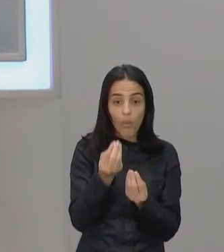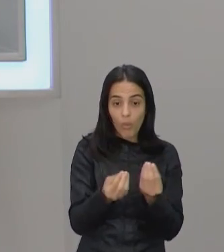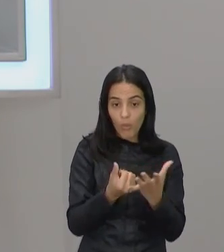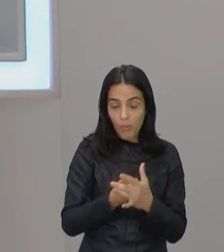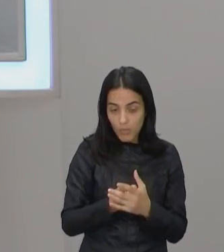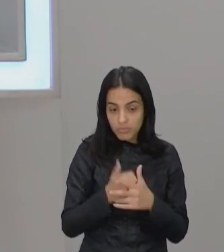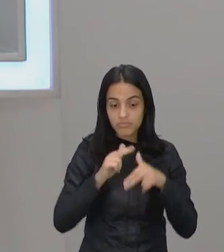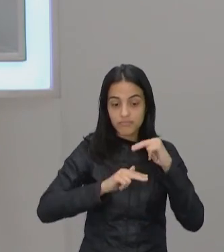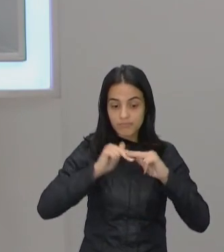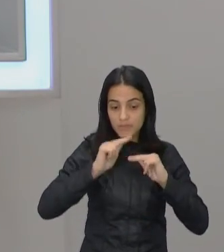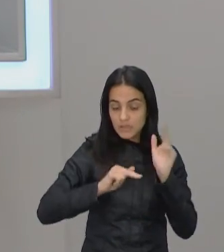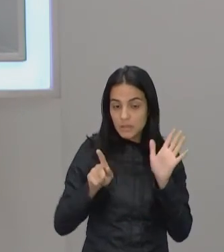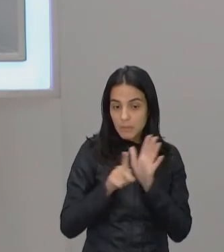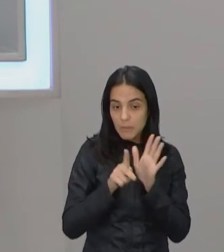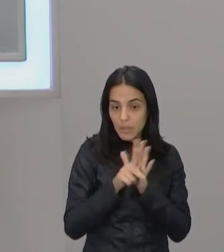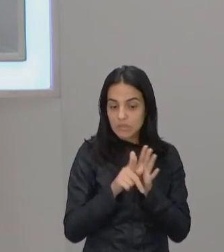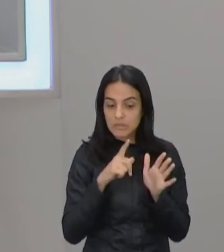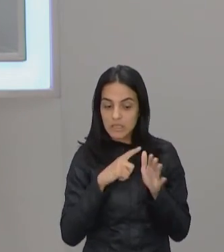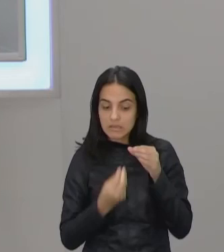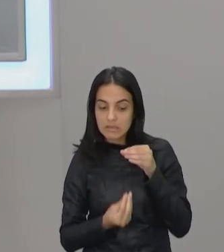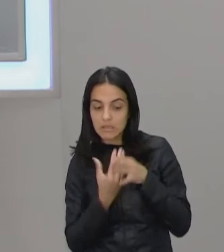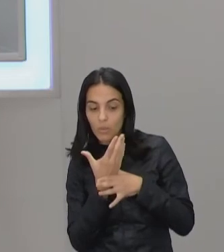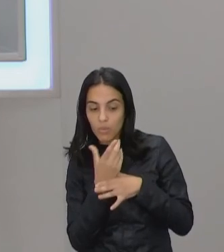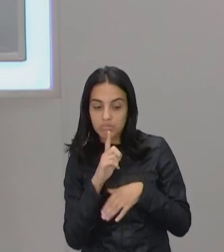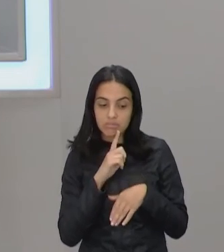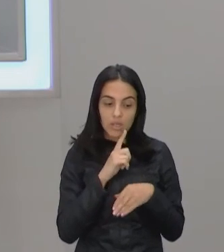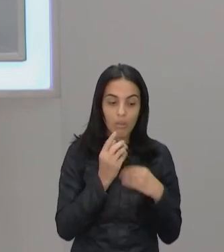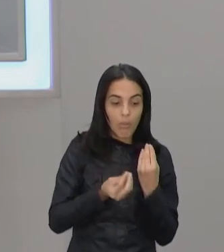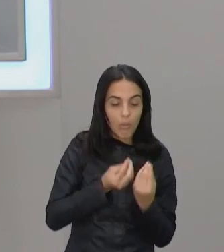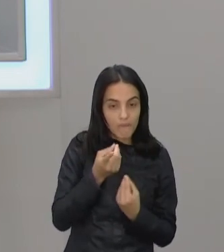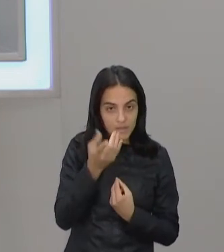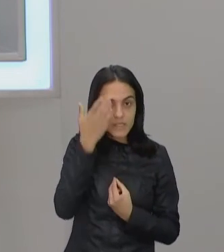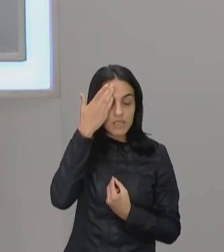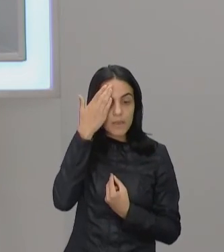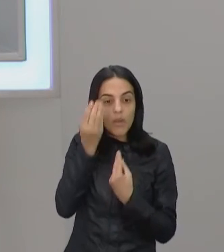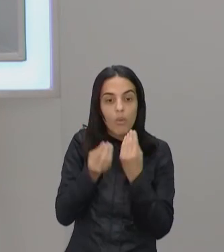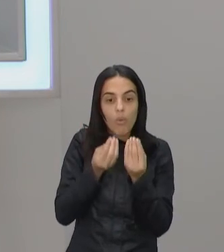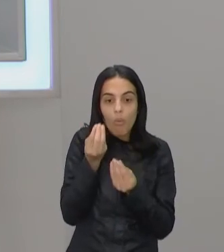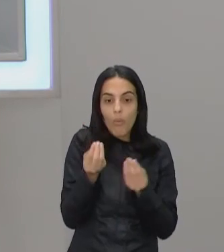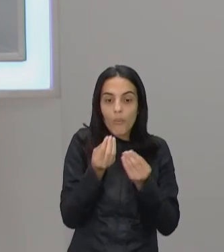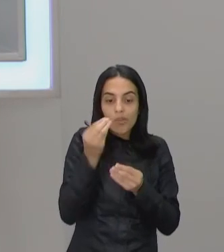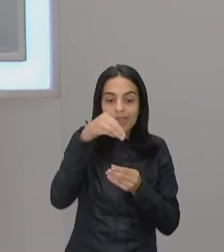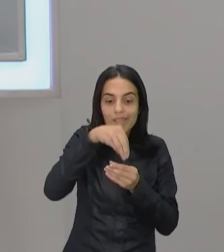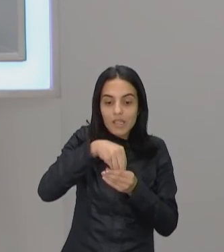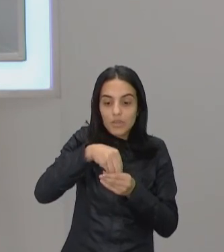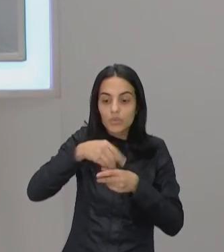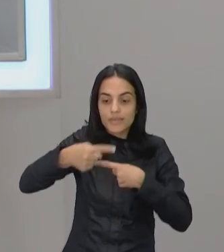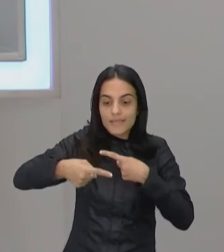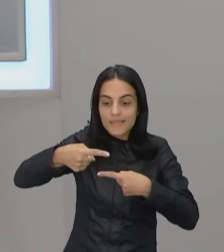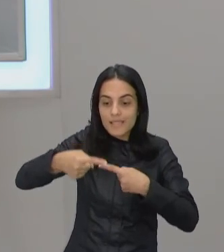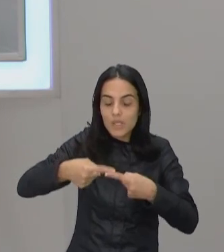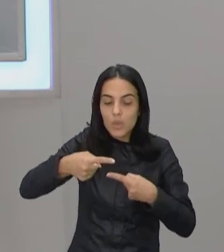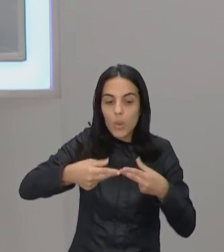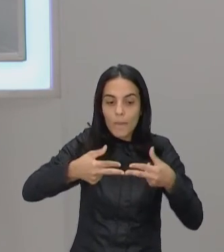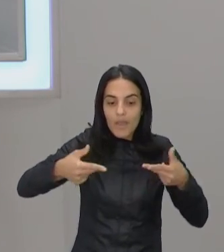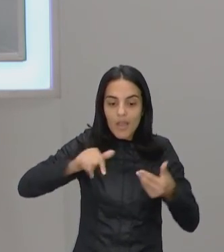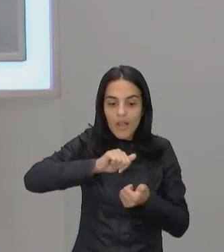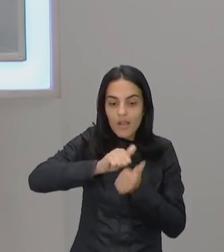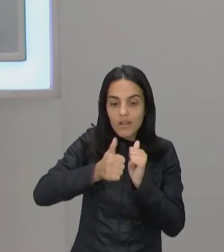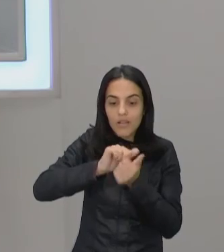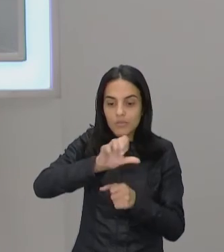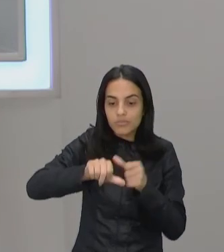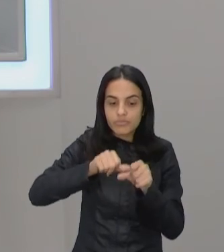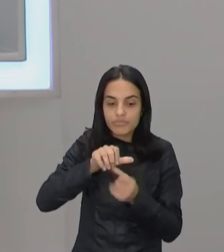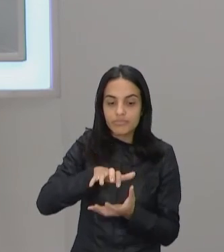um elemento tem origem, né? Você vai saber como que ele entra em ciclo biogeoquímico e você vai